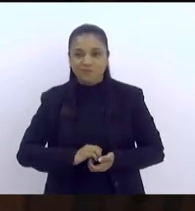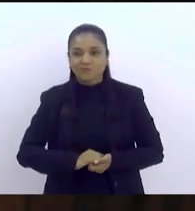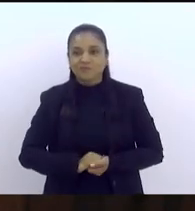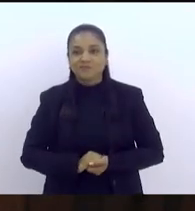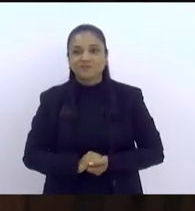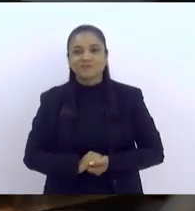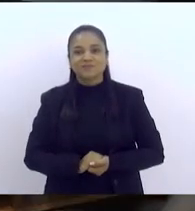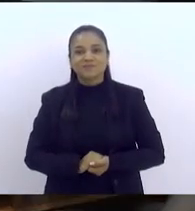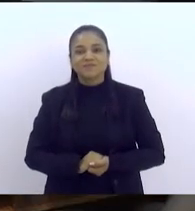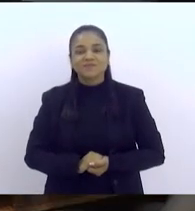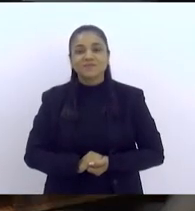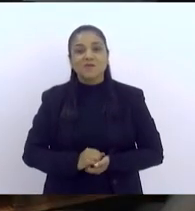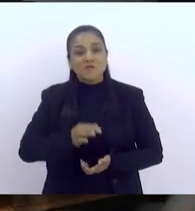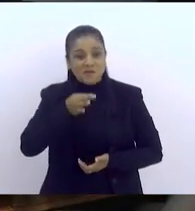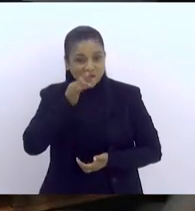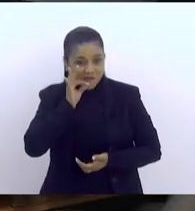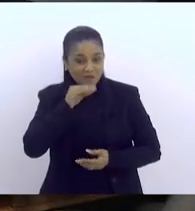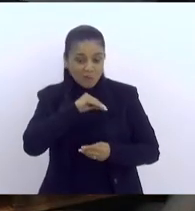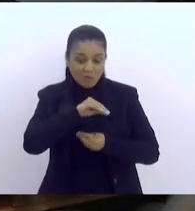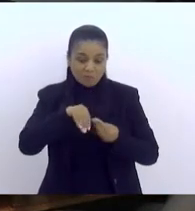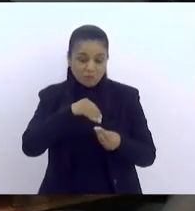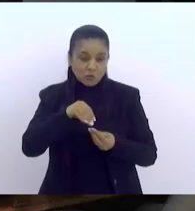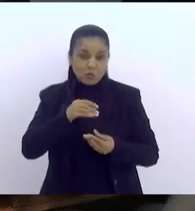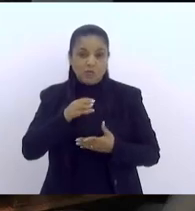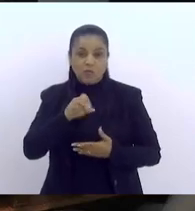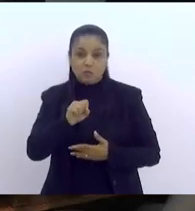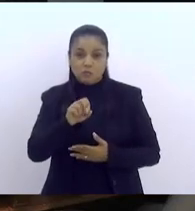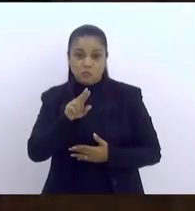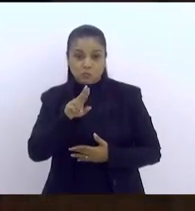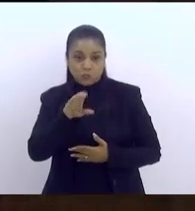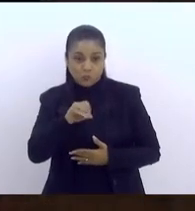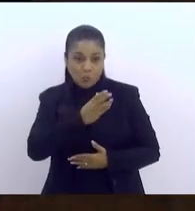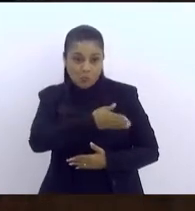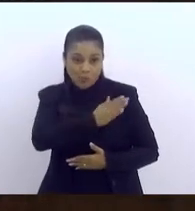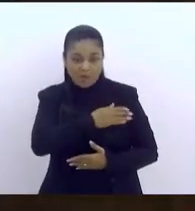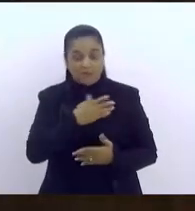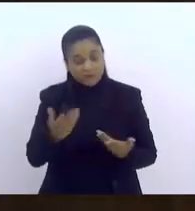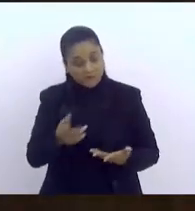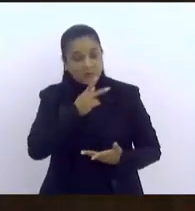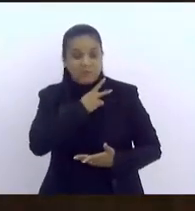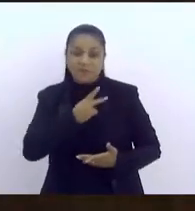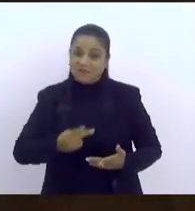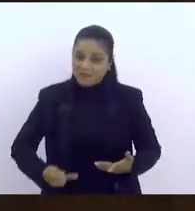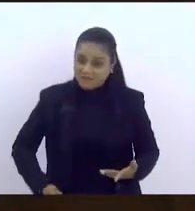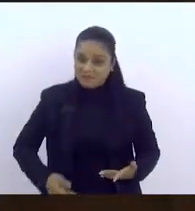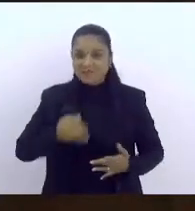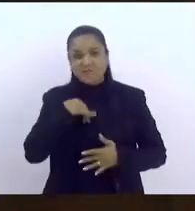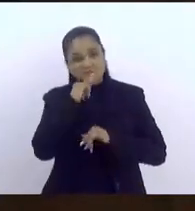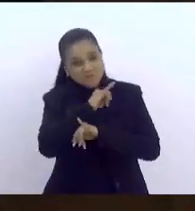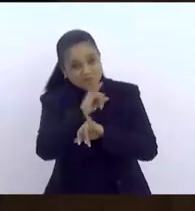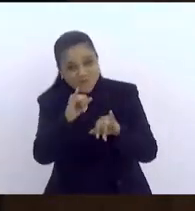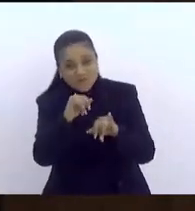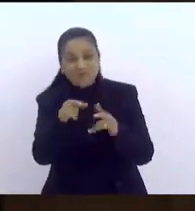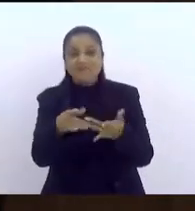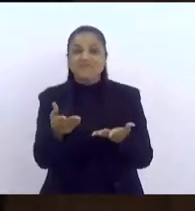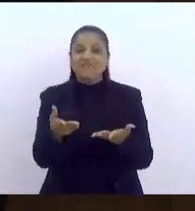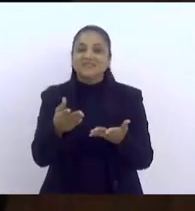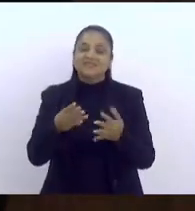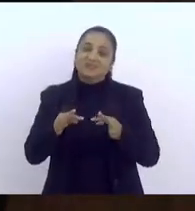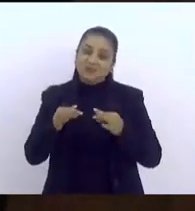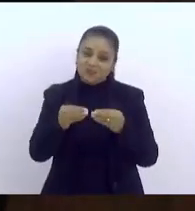Bom, boa tarde a todas e todos. Presidente, eu quero dizer a Vossa Excelência e a todos que estão